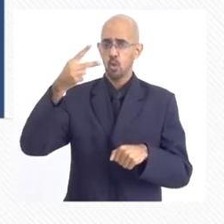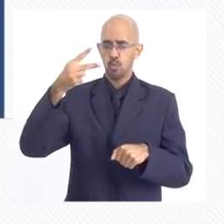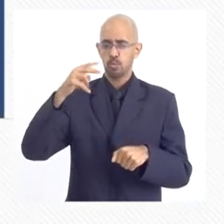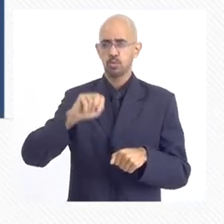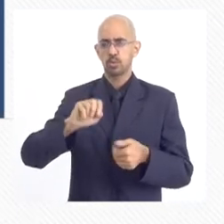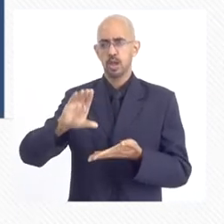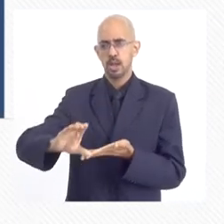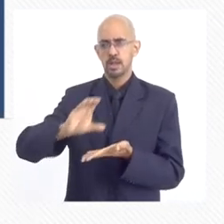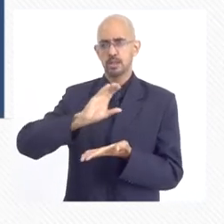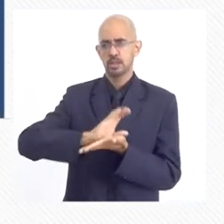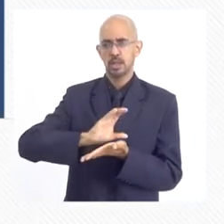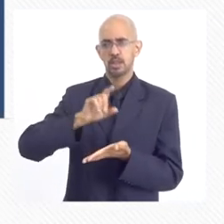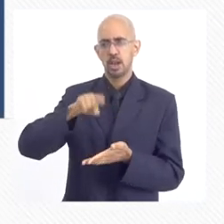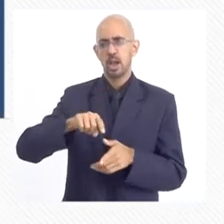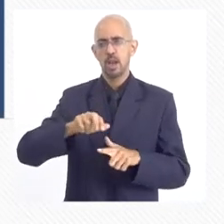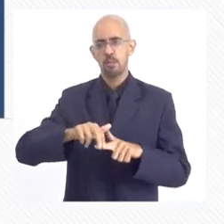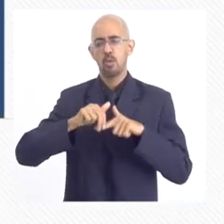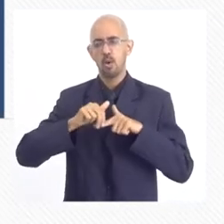no quadrimestre, é fruto